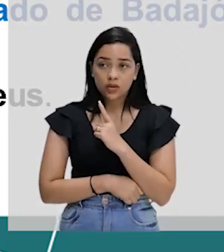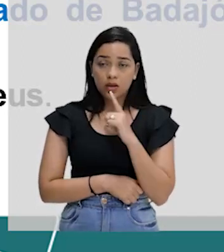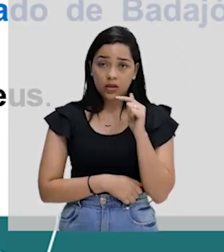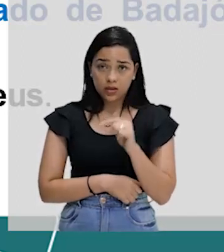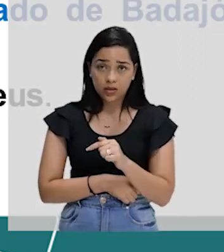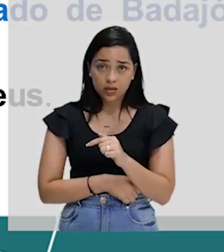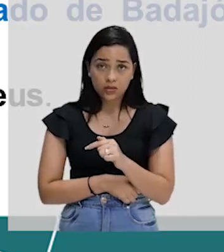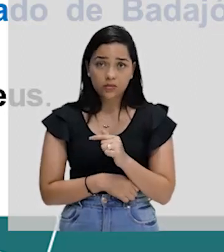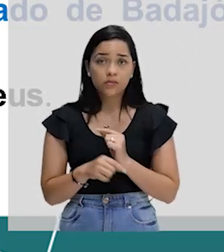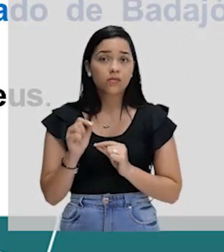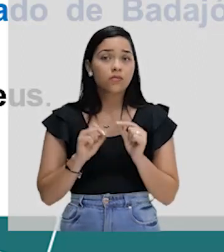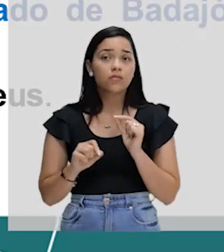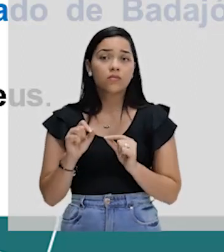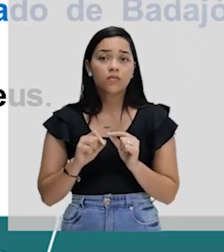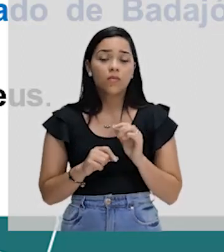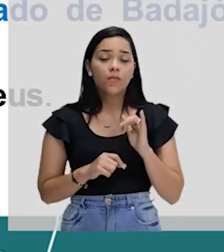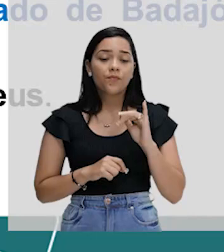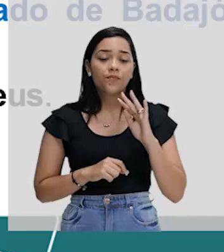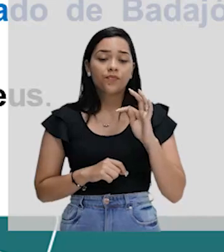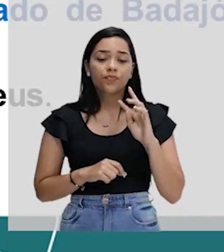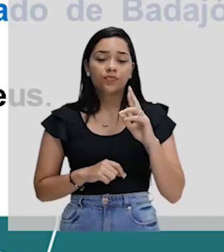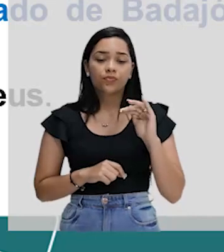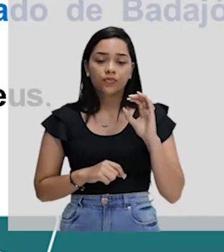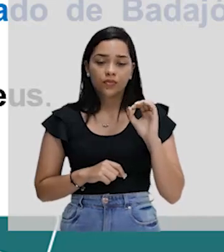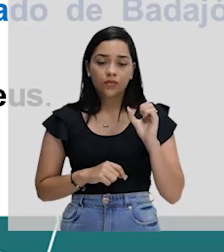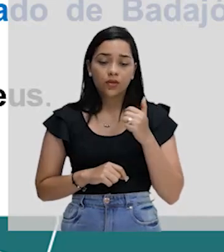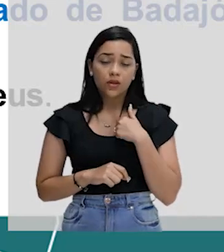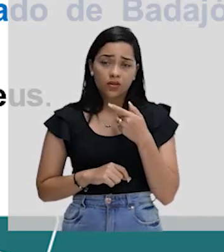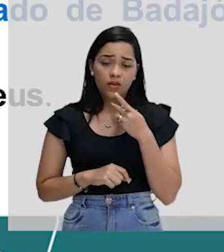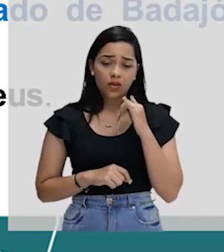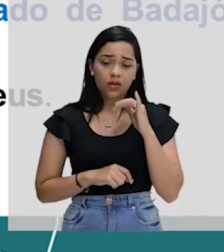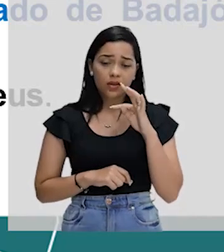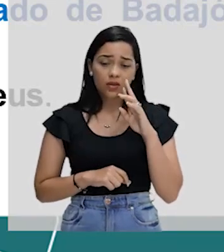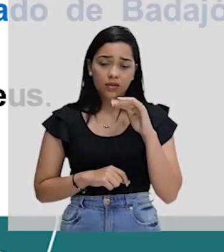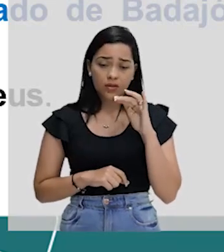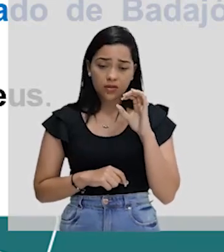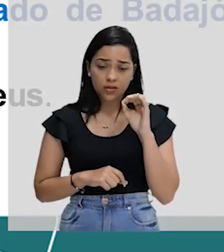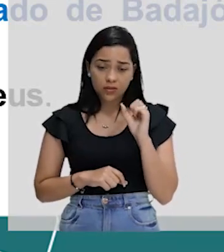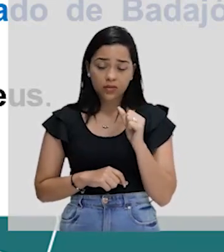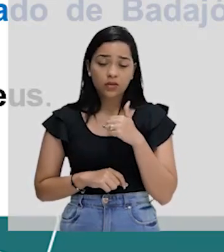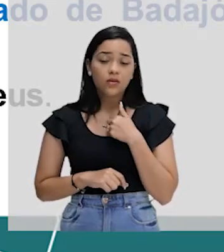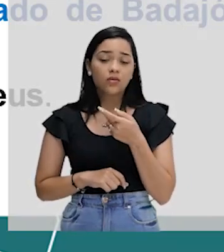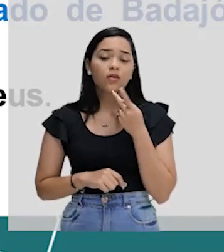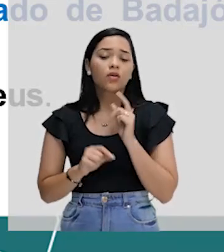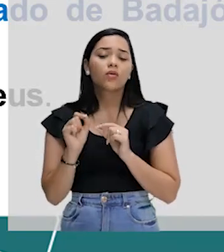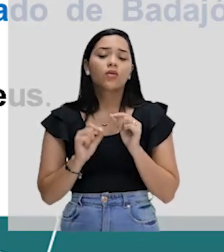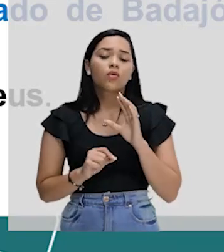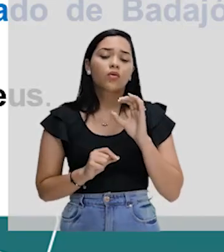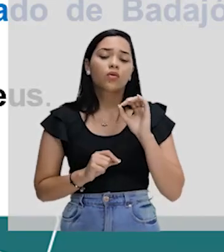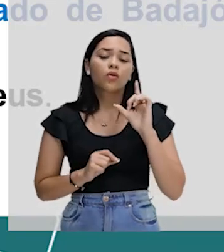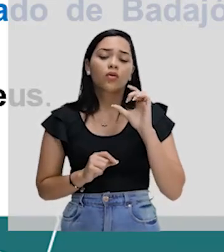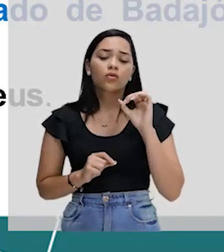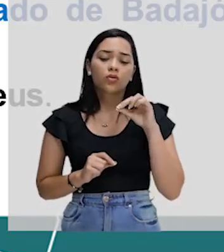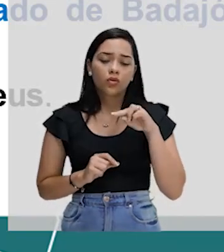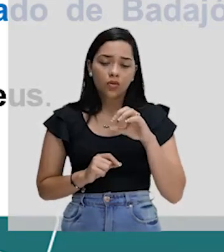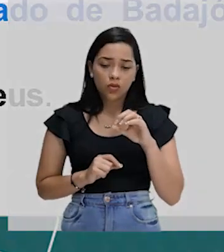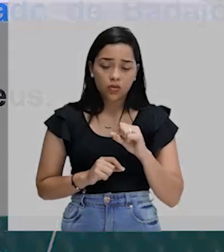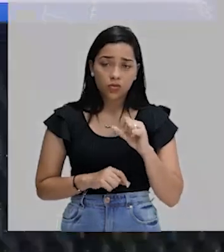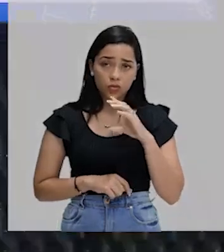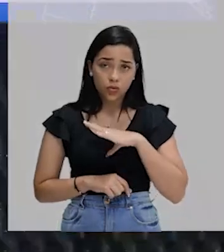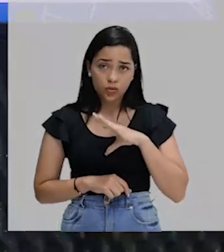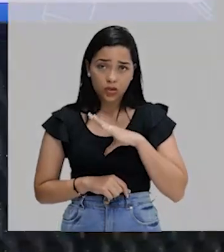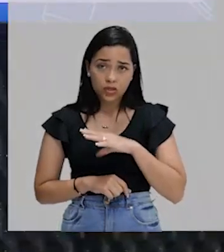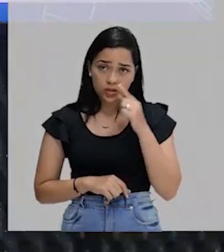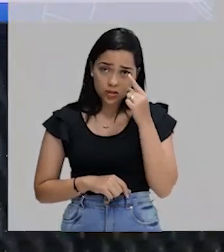aqui é que os ibéricos, quando eu falo dos ibéricos, eu me refiro a quem? Aos colonos portugueses e